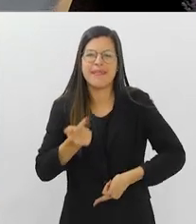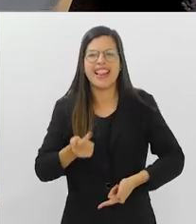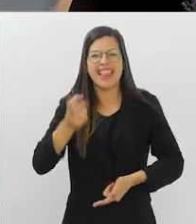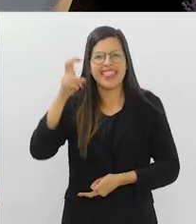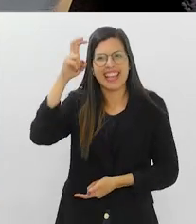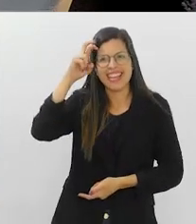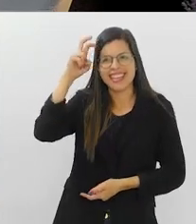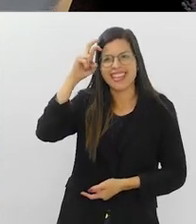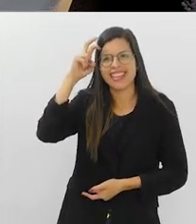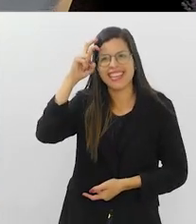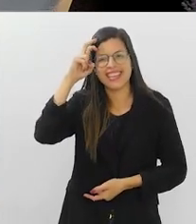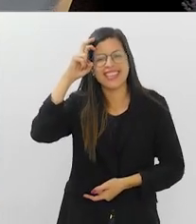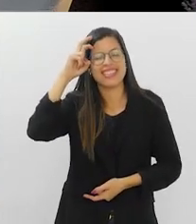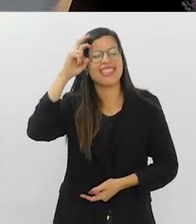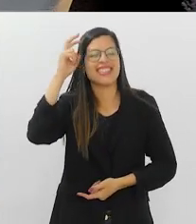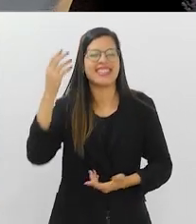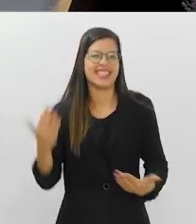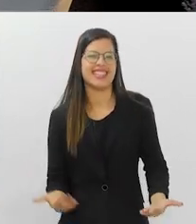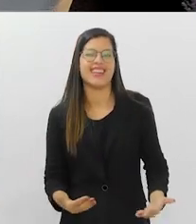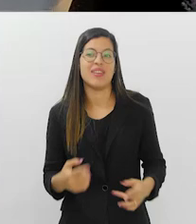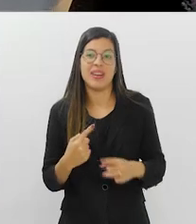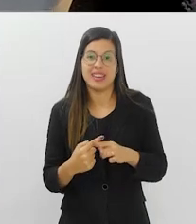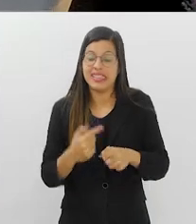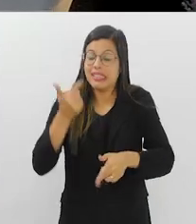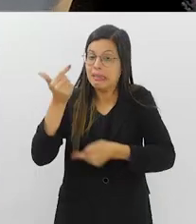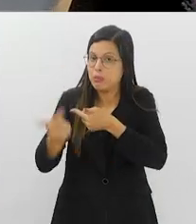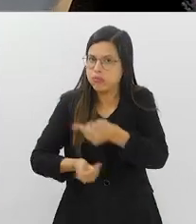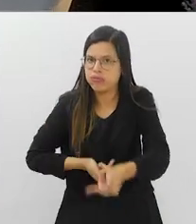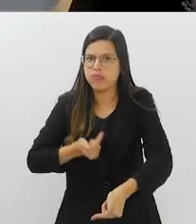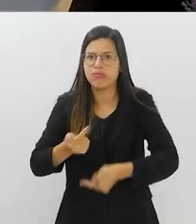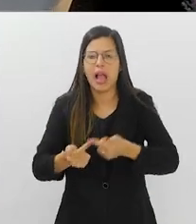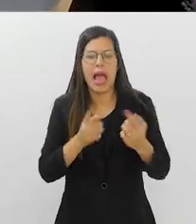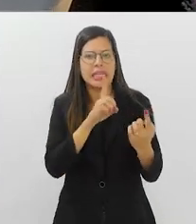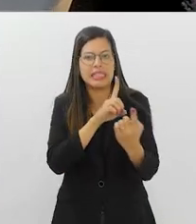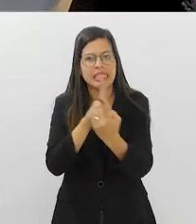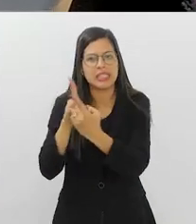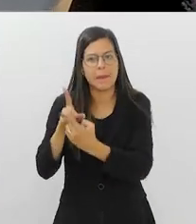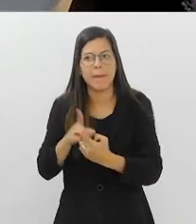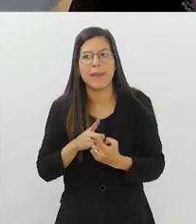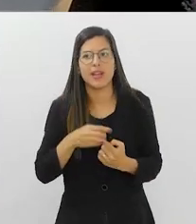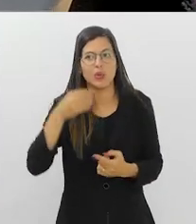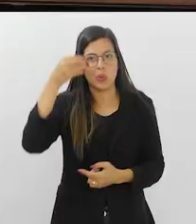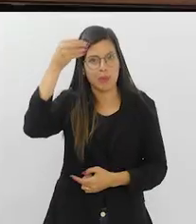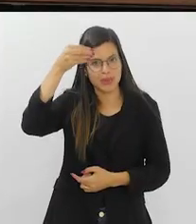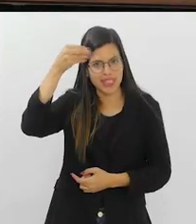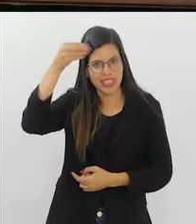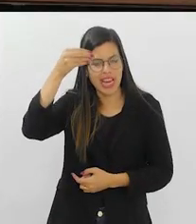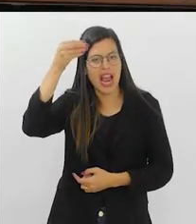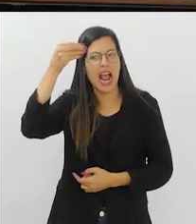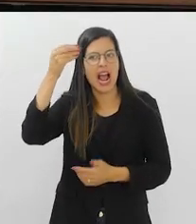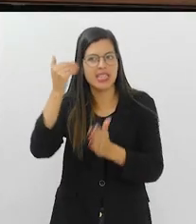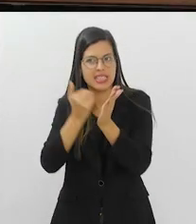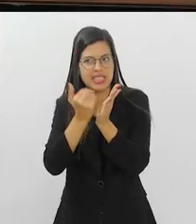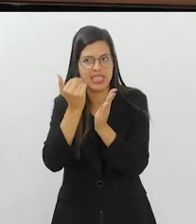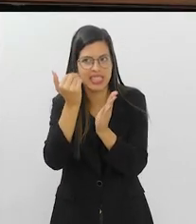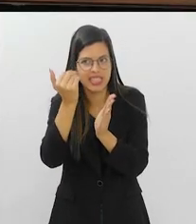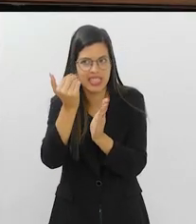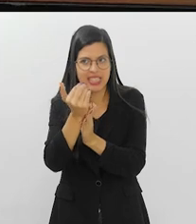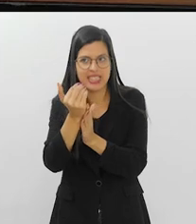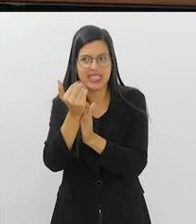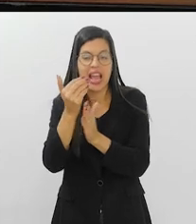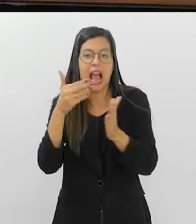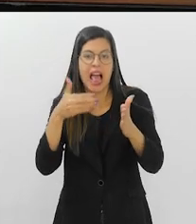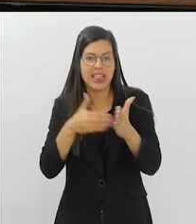quinta-feira, né? Porque o que a gente tem percebido é que a demanda por atendimento para o psiquiatra tem